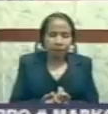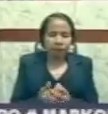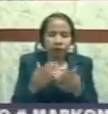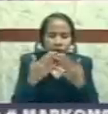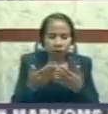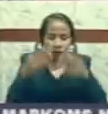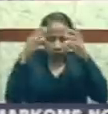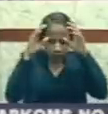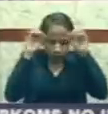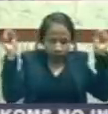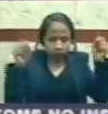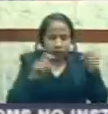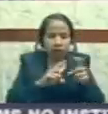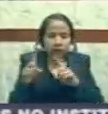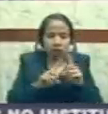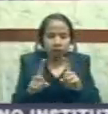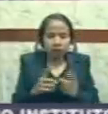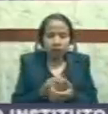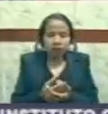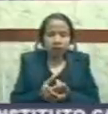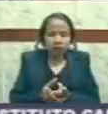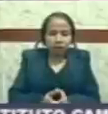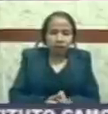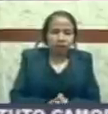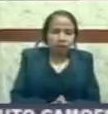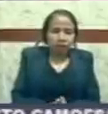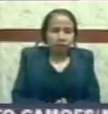Obrigado, presidente. Hakara que explicação.